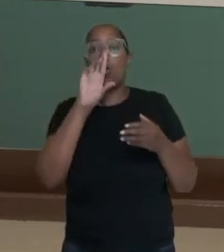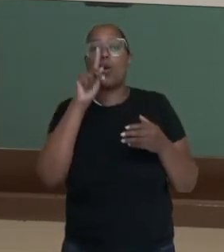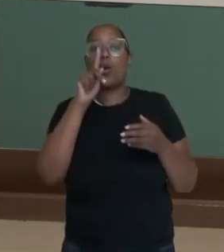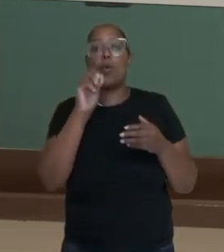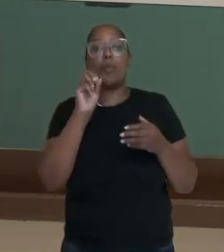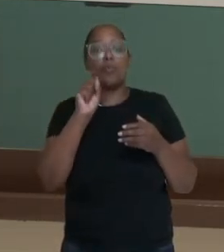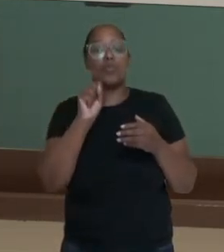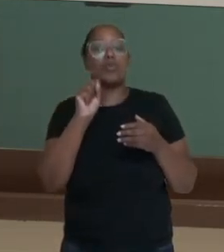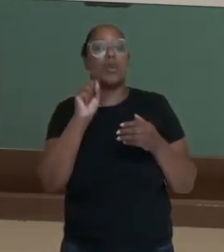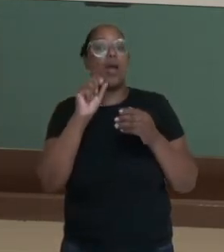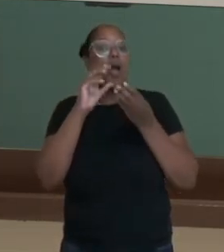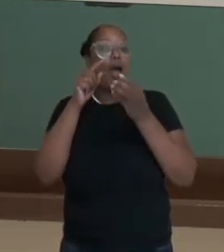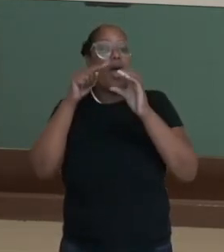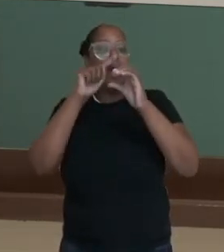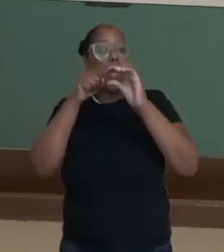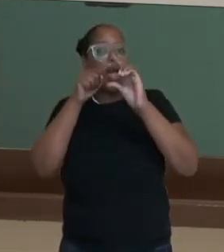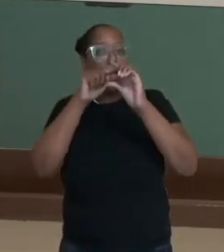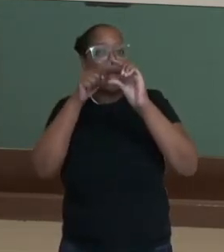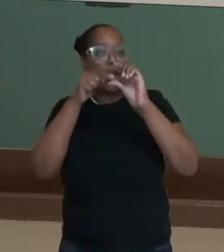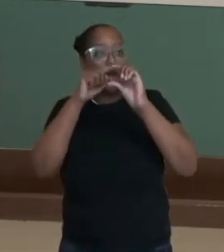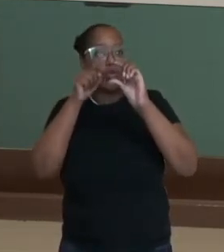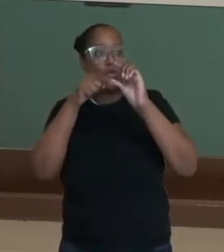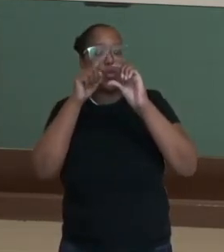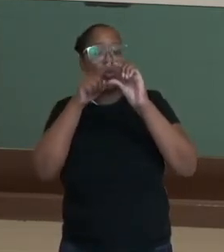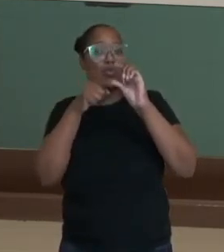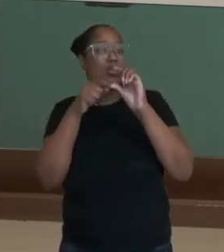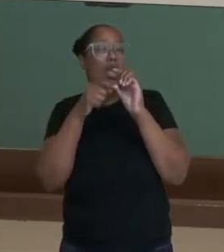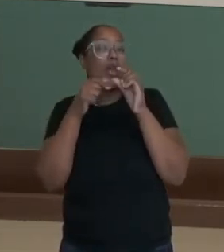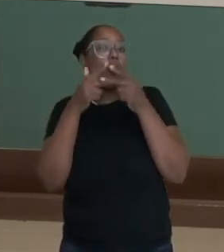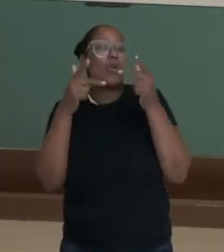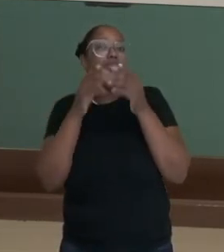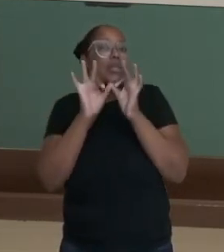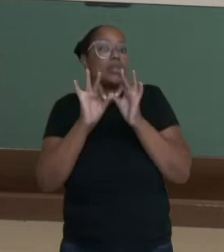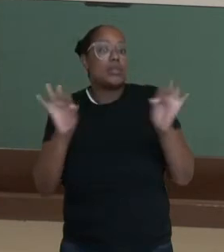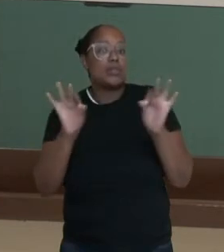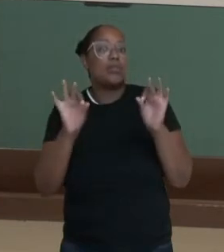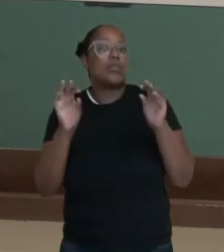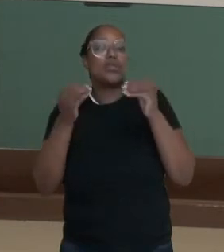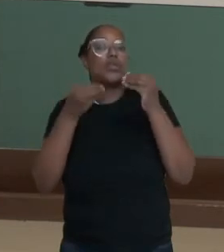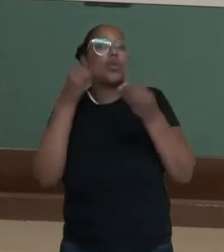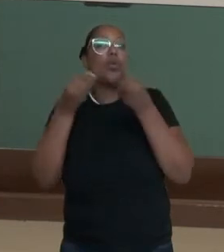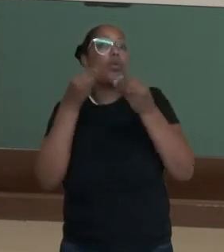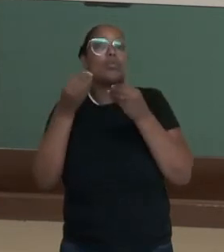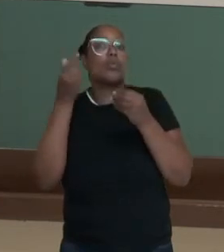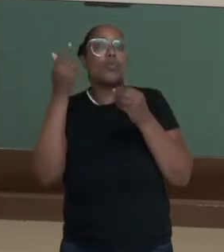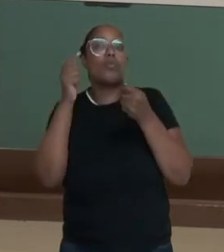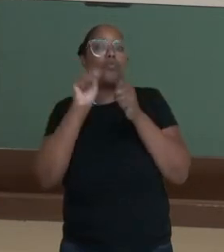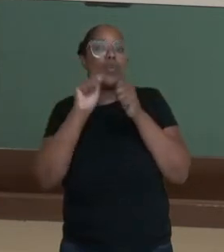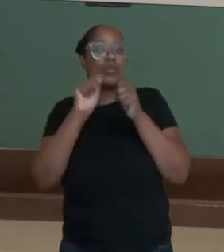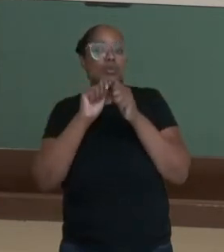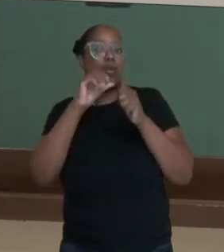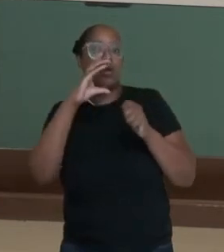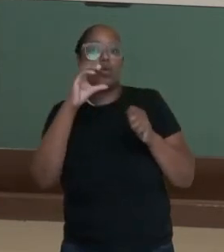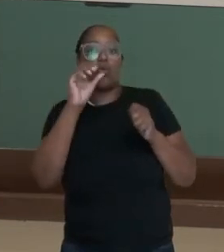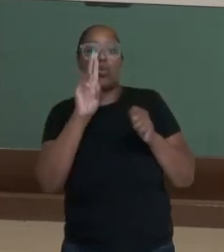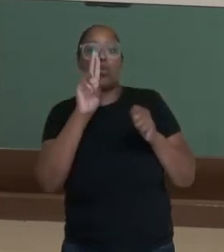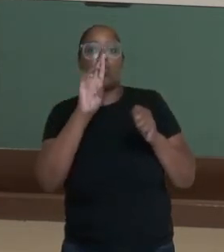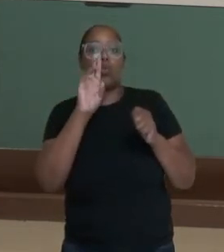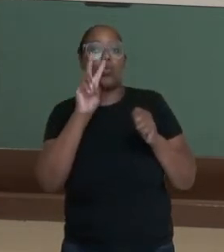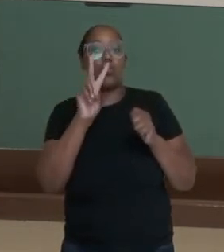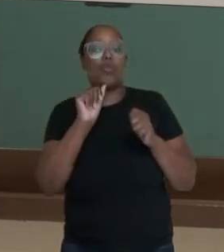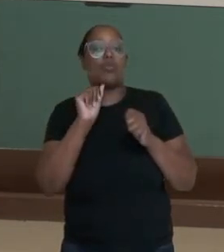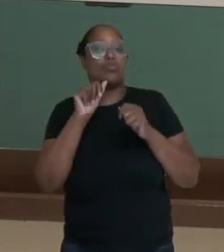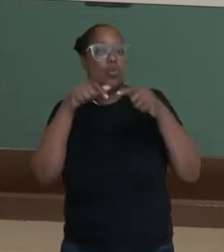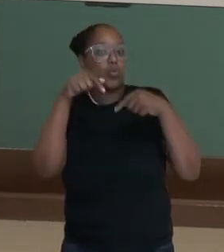significam, a curto modo, dizer que nós vamos ter pelo menos uma superfície curva no sólido. Daí a